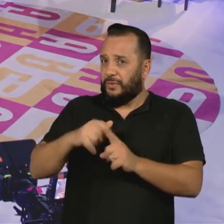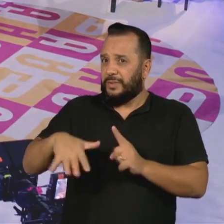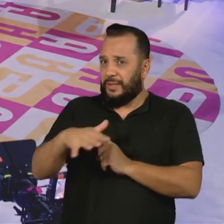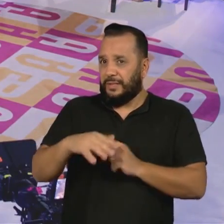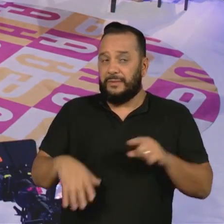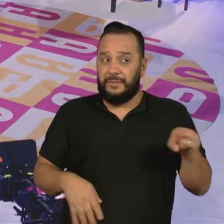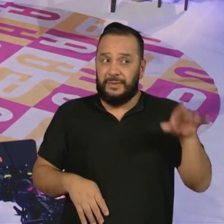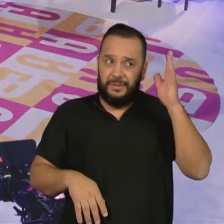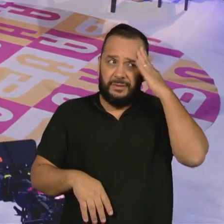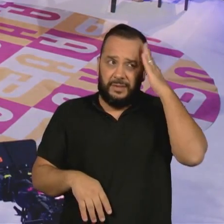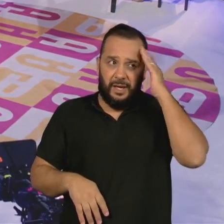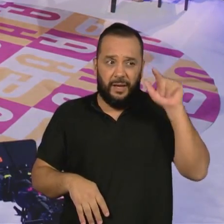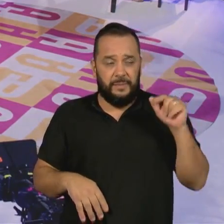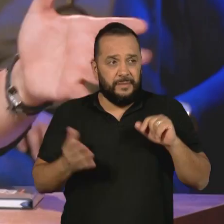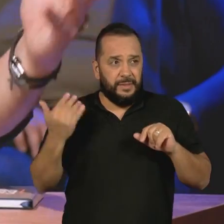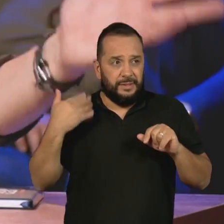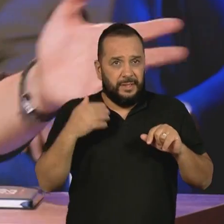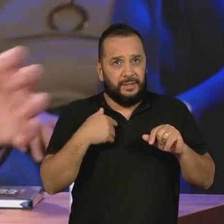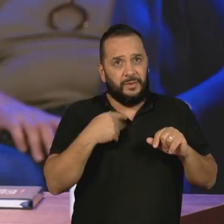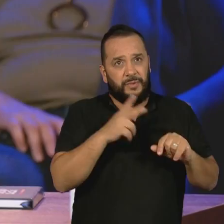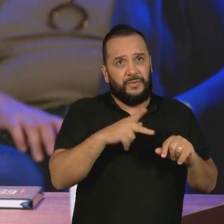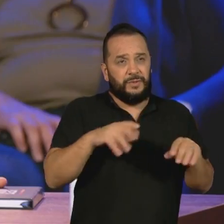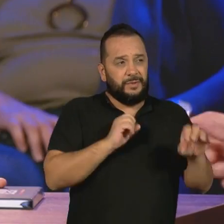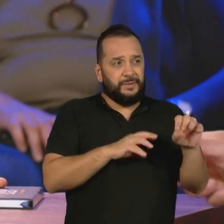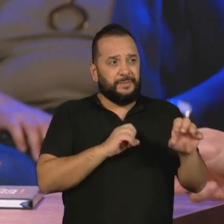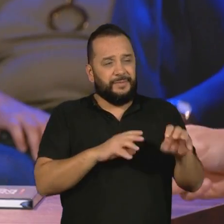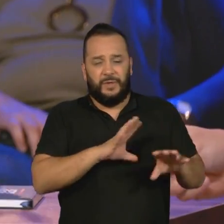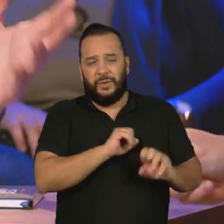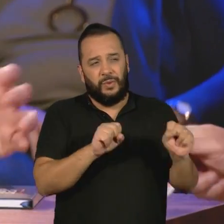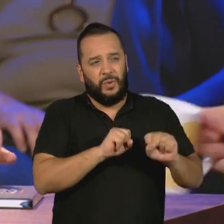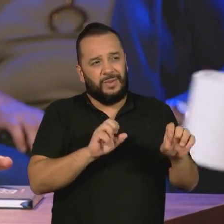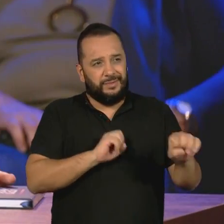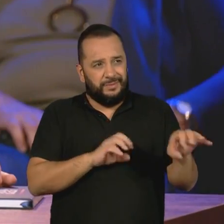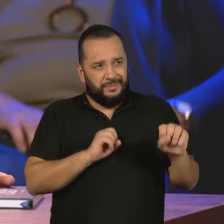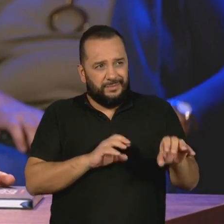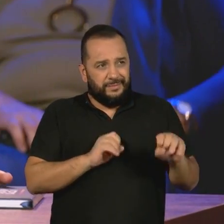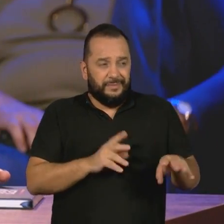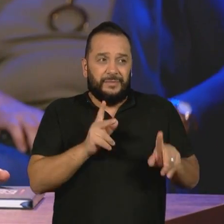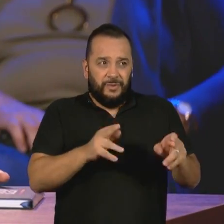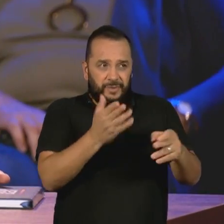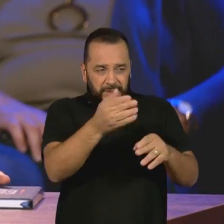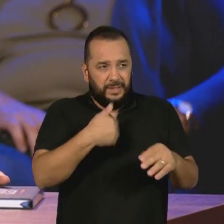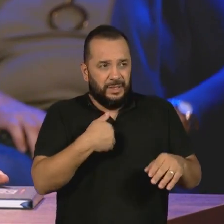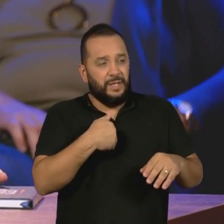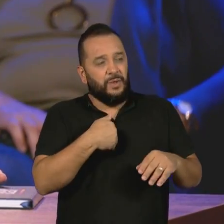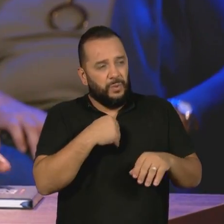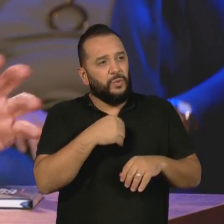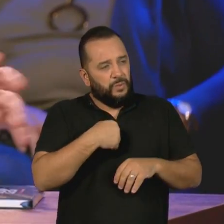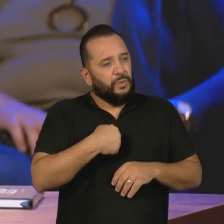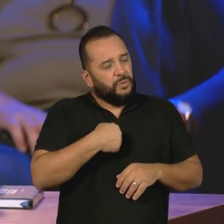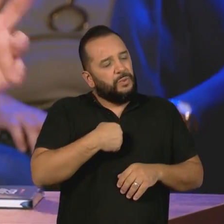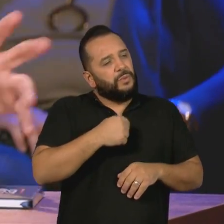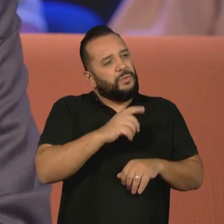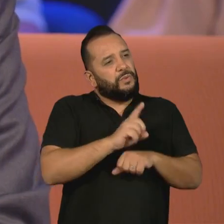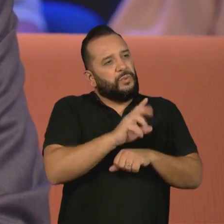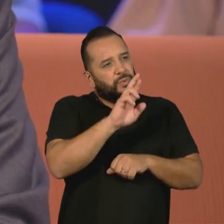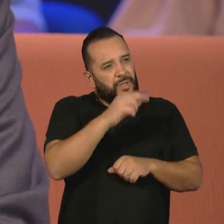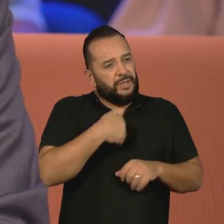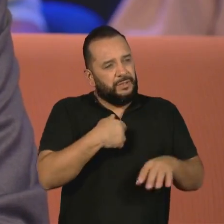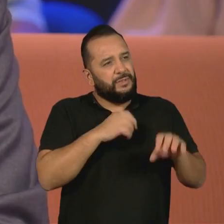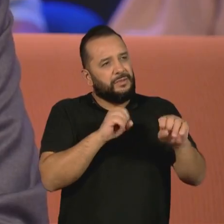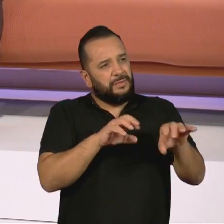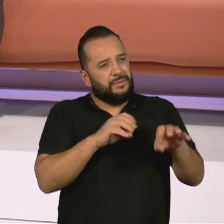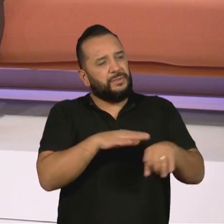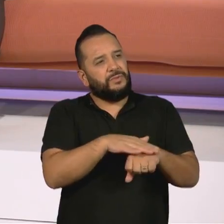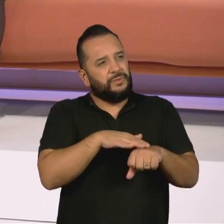sabe que uma vez, né, dando aula, e eu adoro dar aula, como você adora dar aula e tal, e dar aula do doutorado, então era um juiz, a gente estava discutindo intuição,